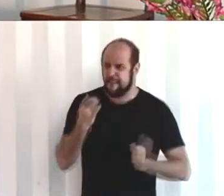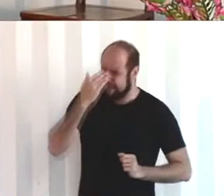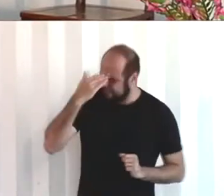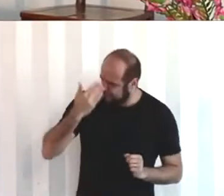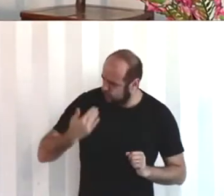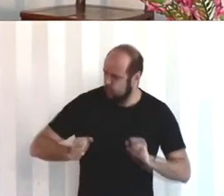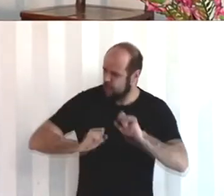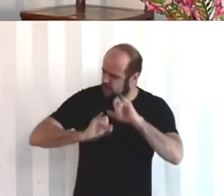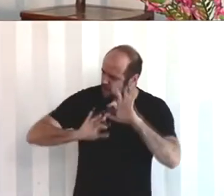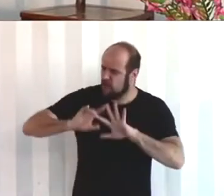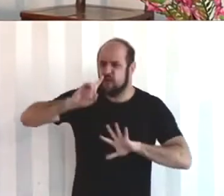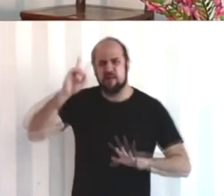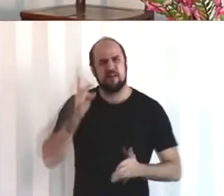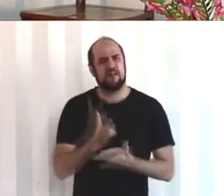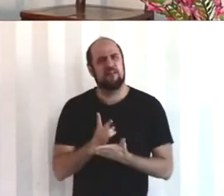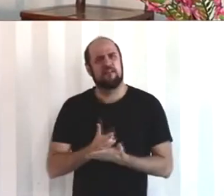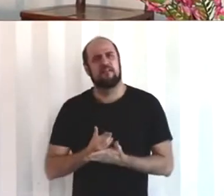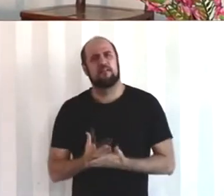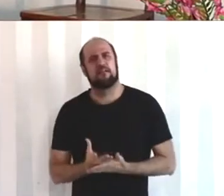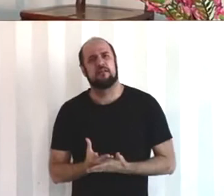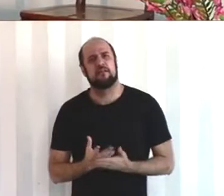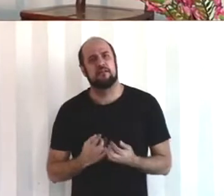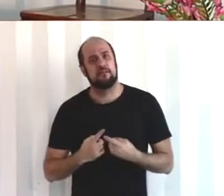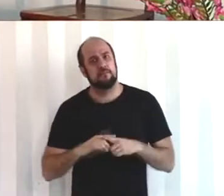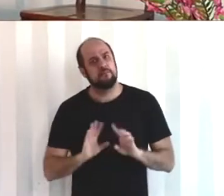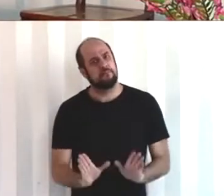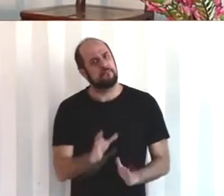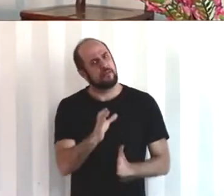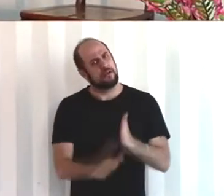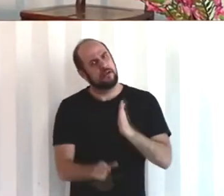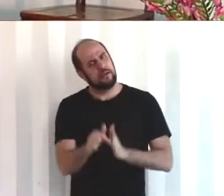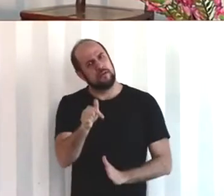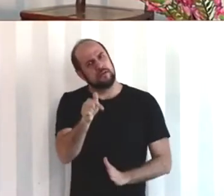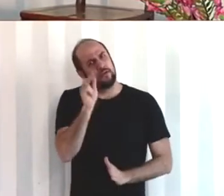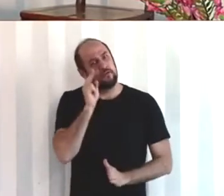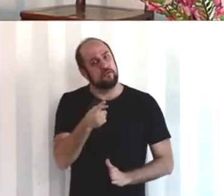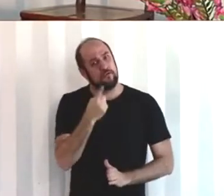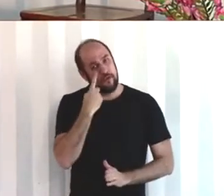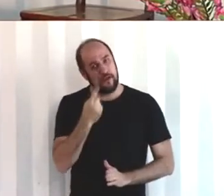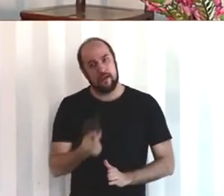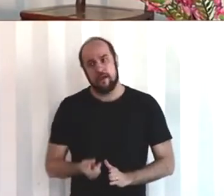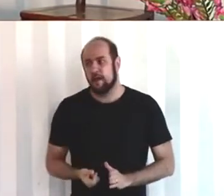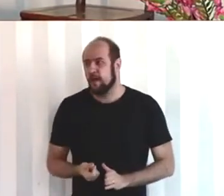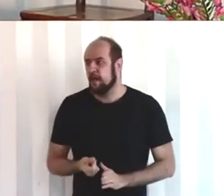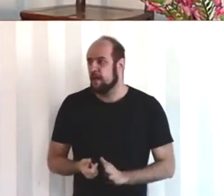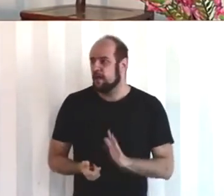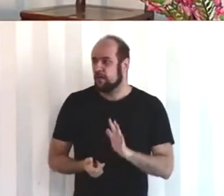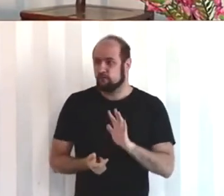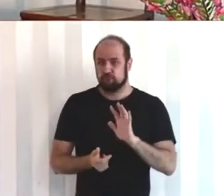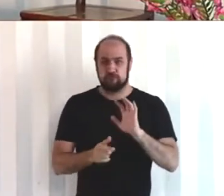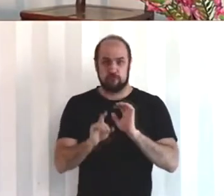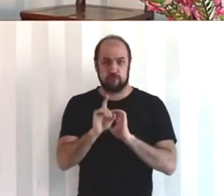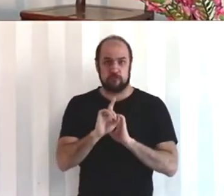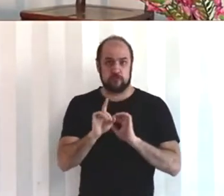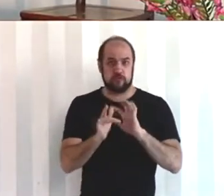pela sua glória. Mas olha comigo agora no capítulo 7, depois que o Senhor responde à